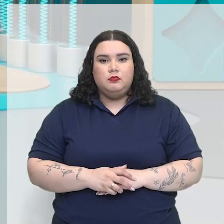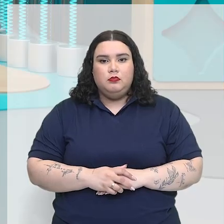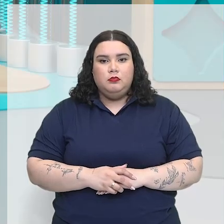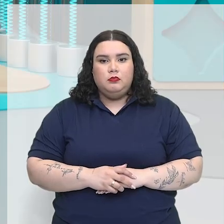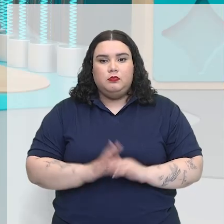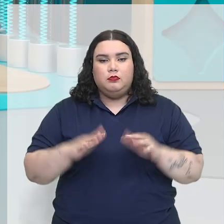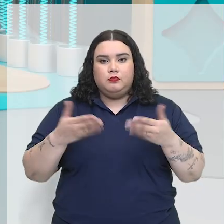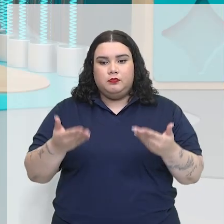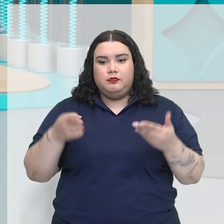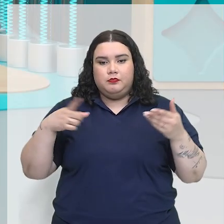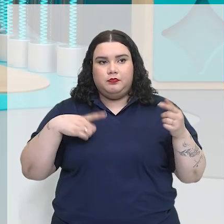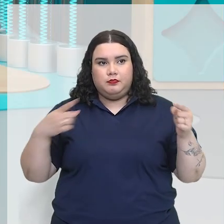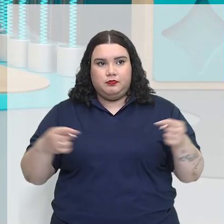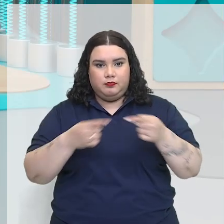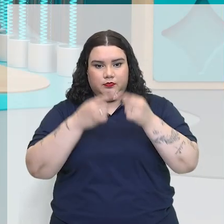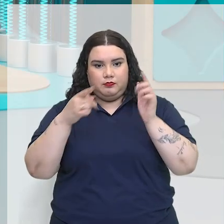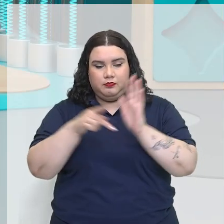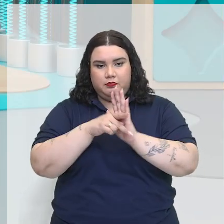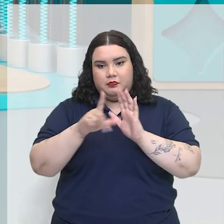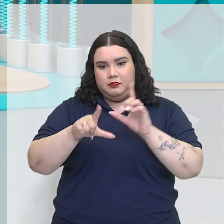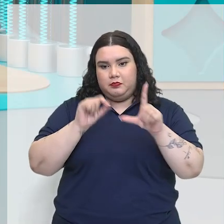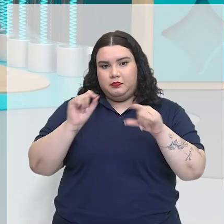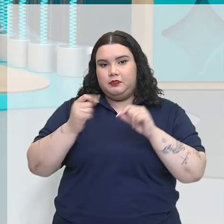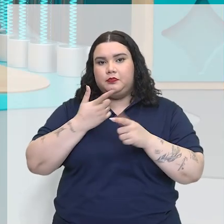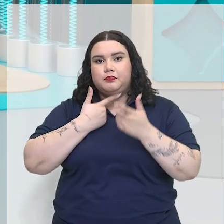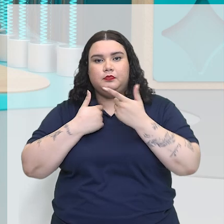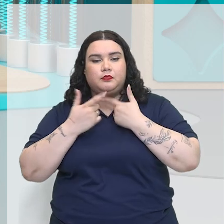quistos naquilo que eles fazem, né? Nas suas escolhas.